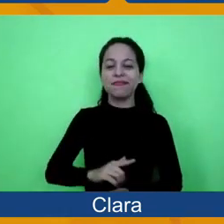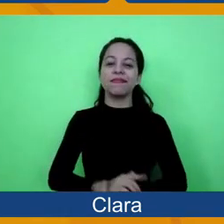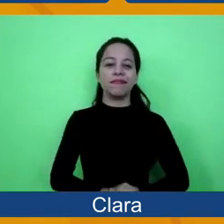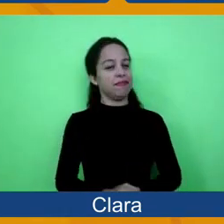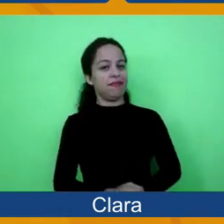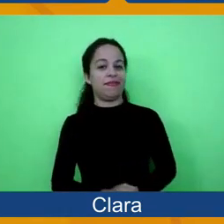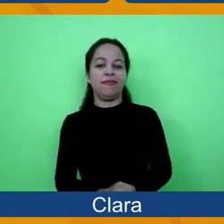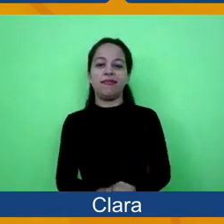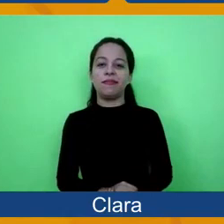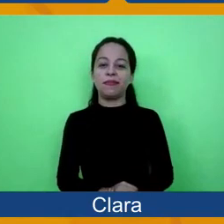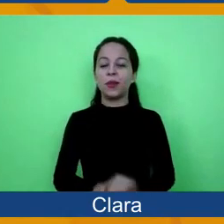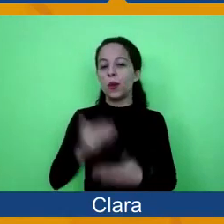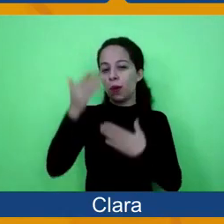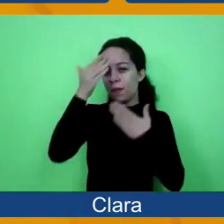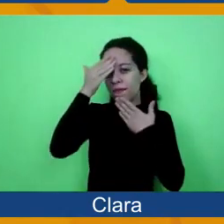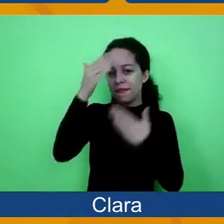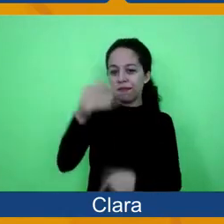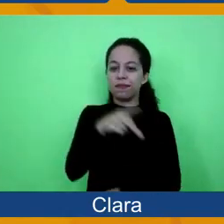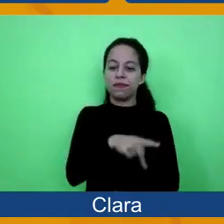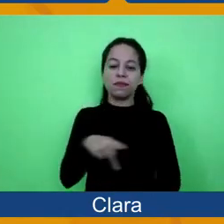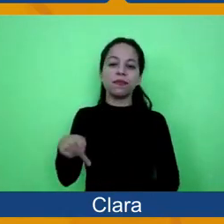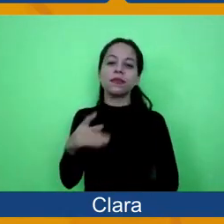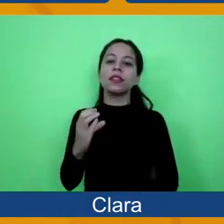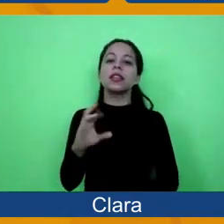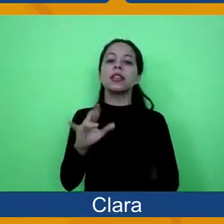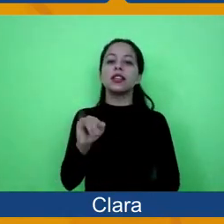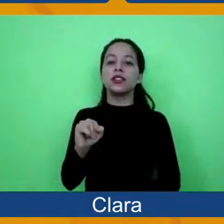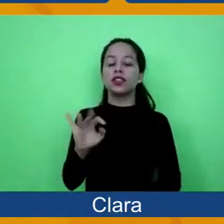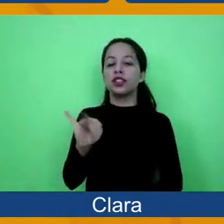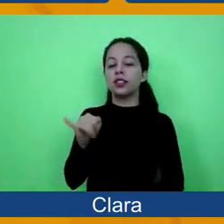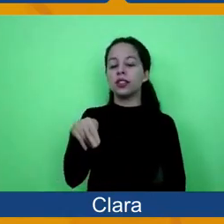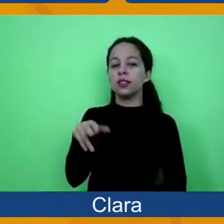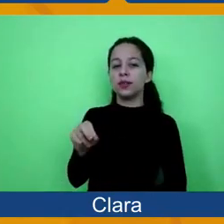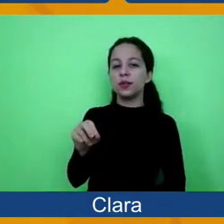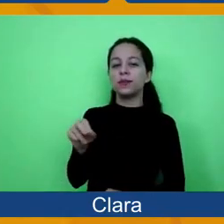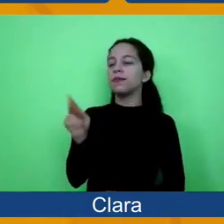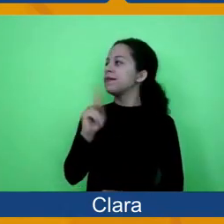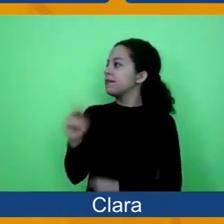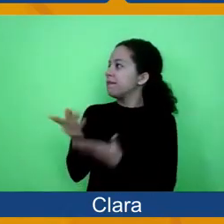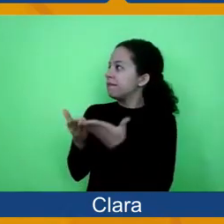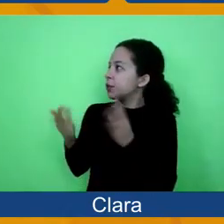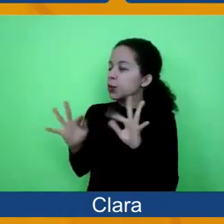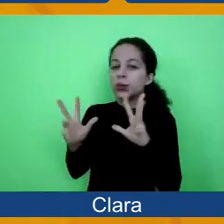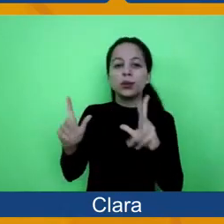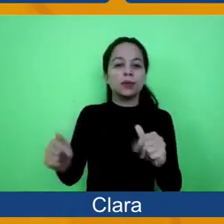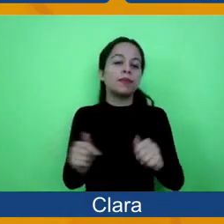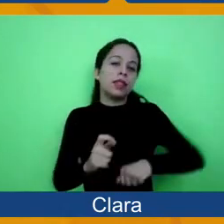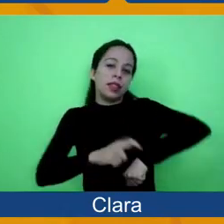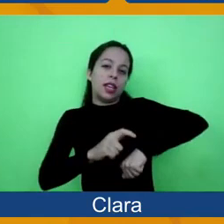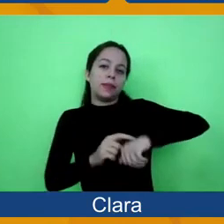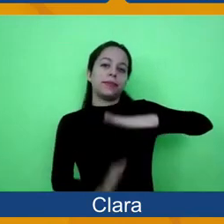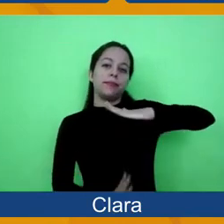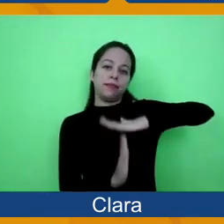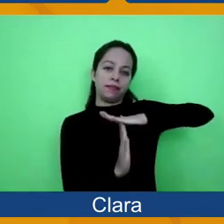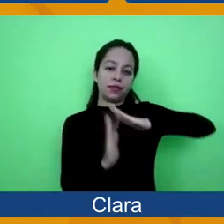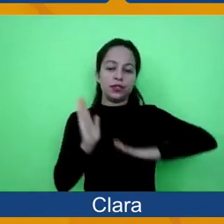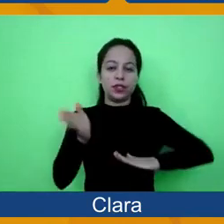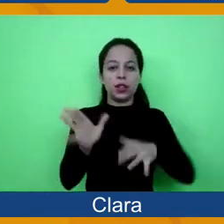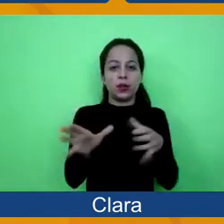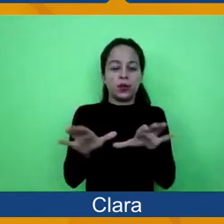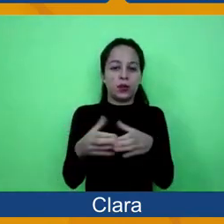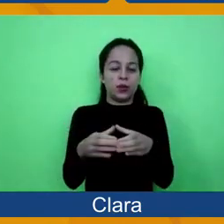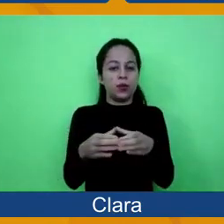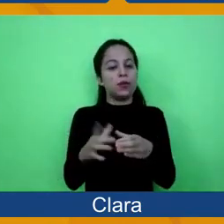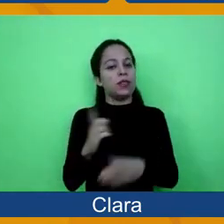Muito obrigado, professor Cristiano, professora Luciana, professora Rosângela. Nosso tempo, infelizmente, está esgotado. Agradeço a equipe técnica que nos apoiou